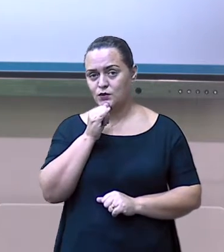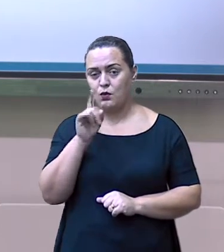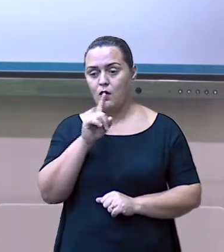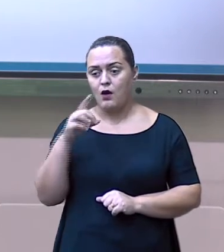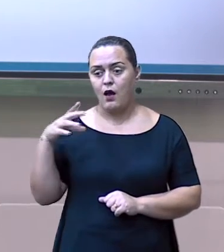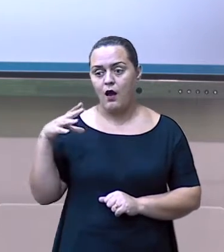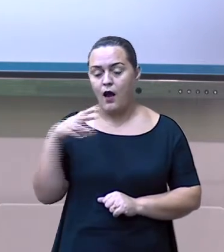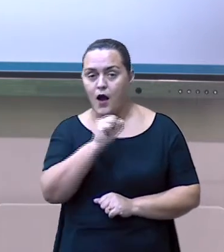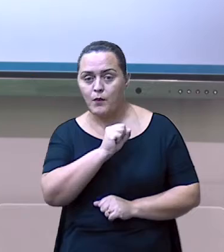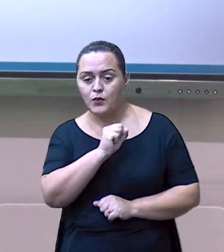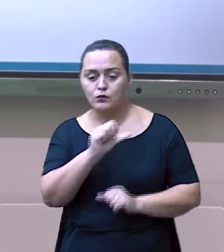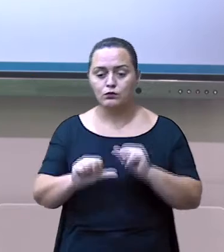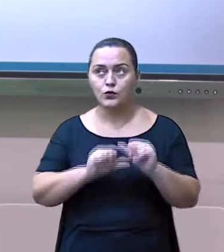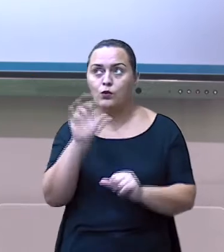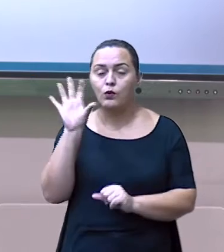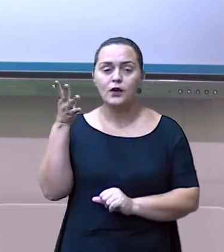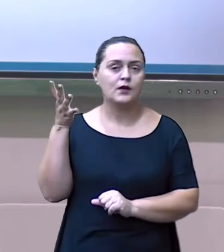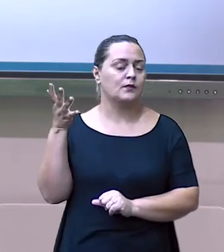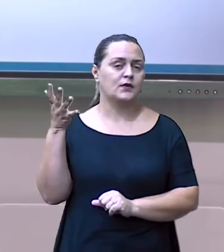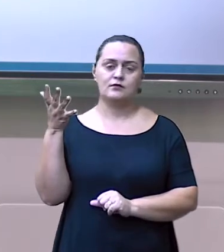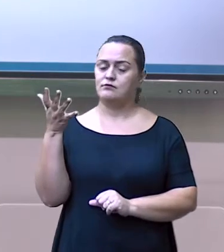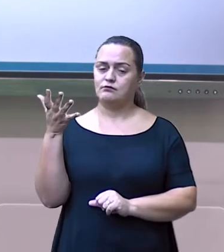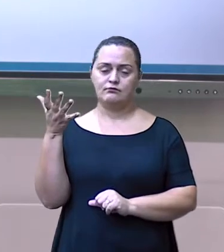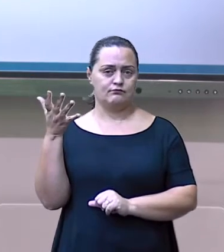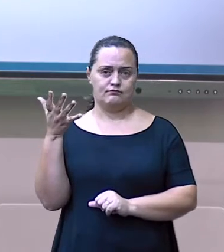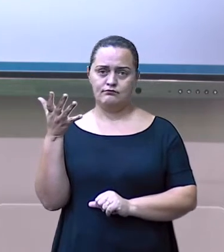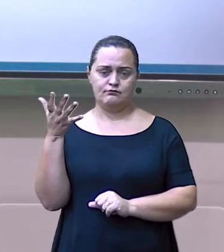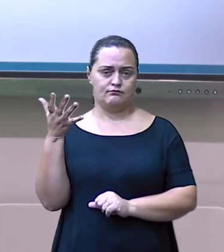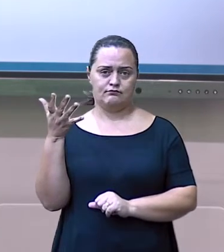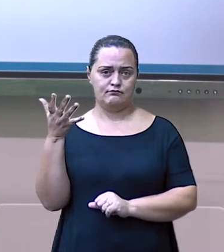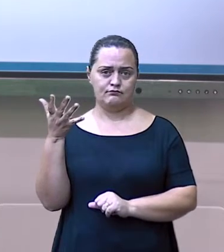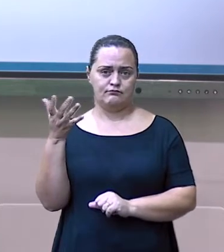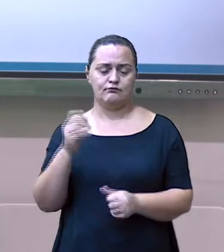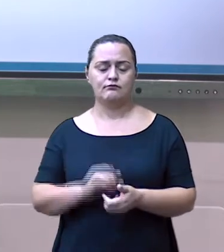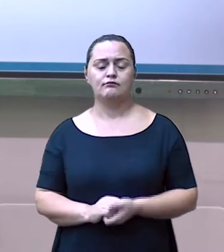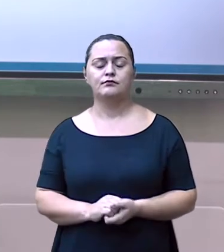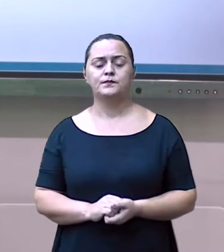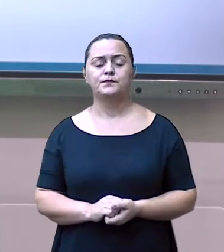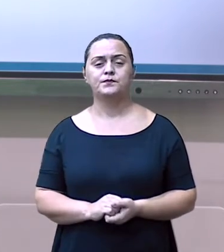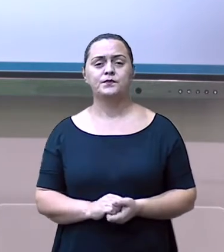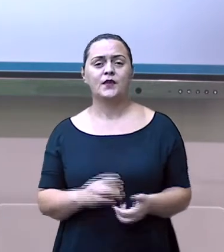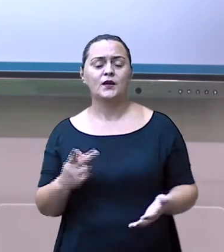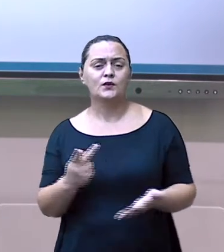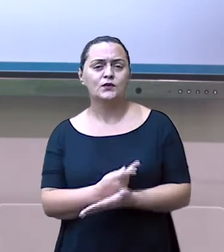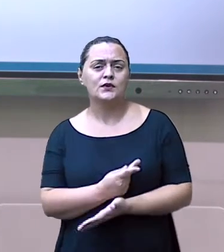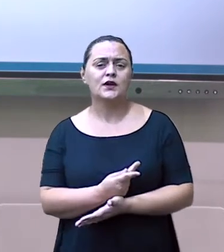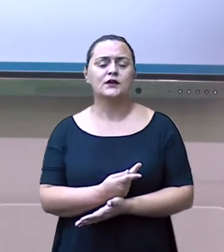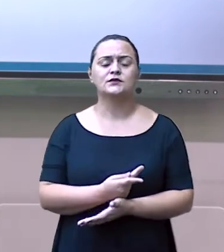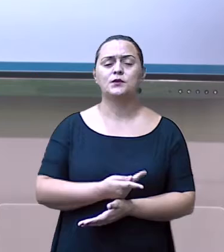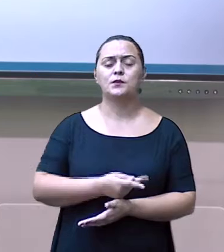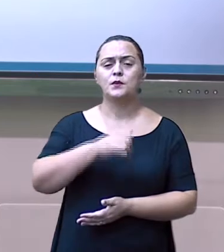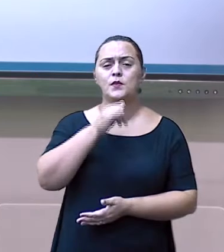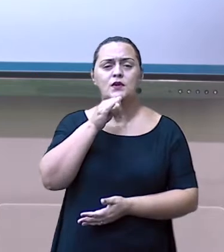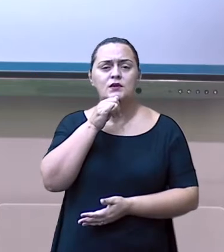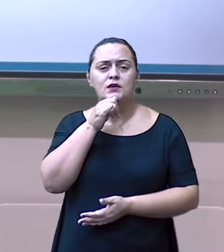no estalar de dedo, não. Ela acontece na